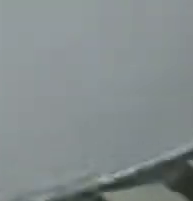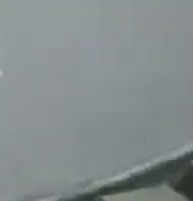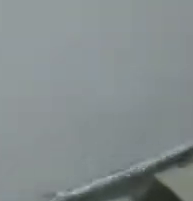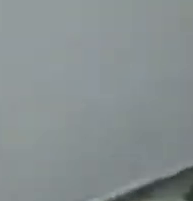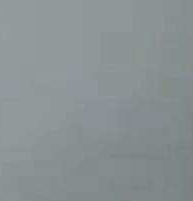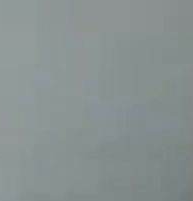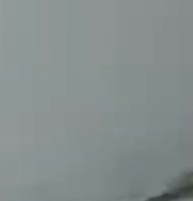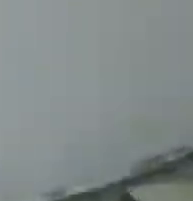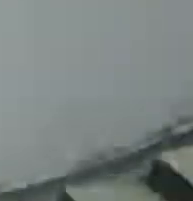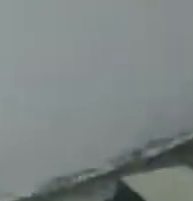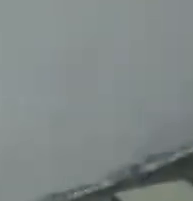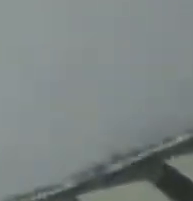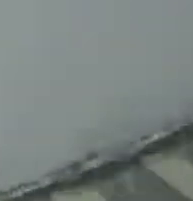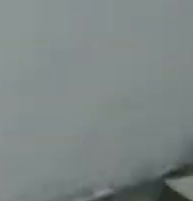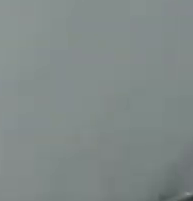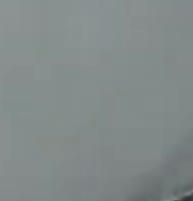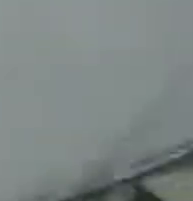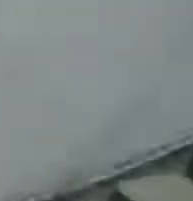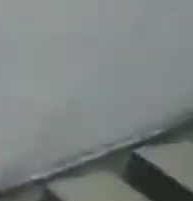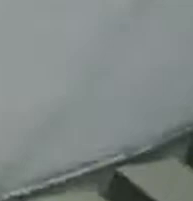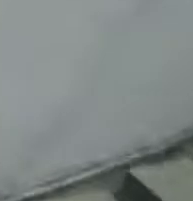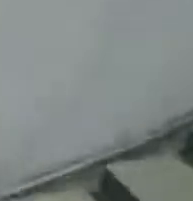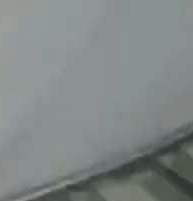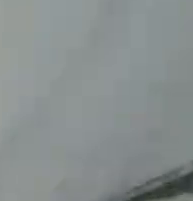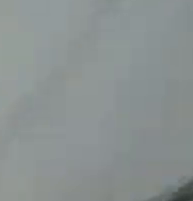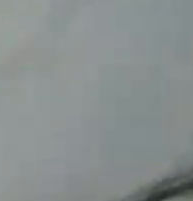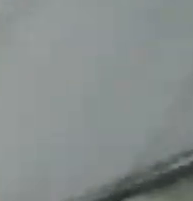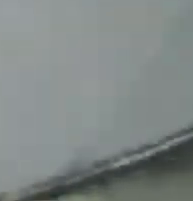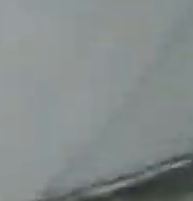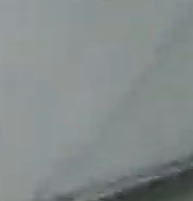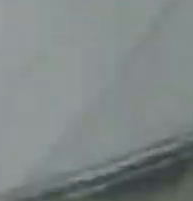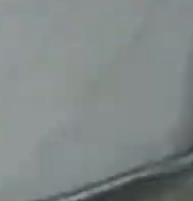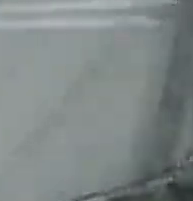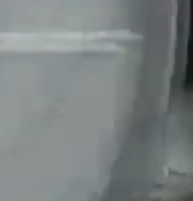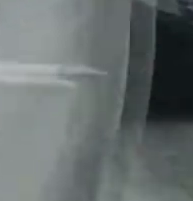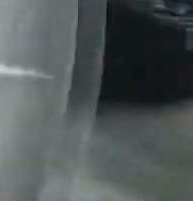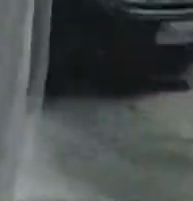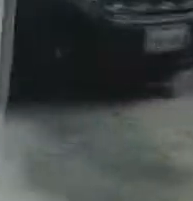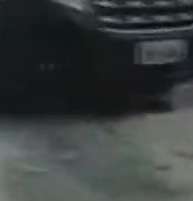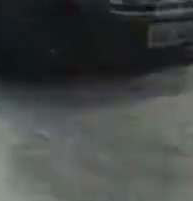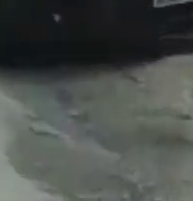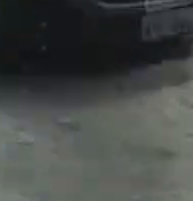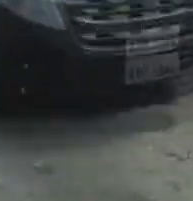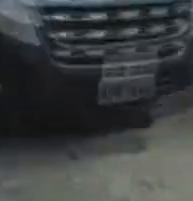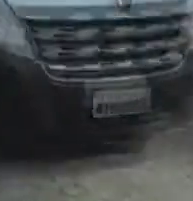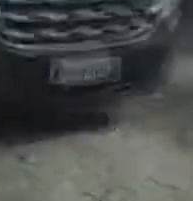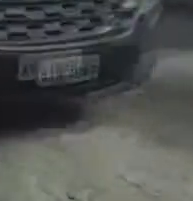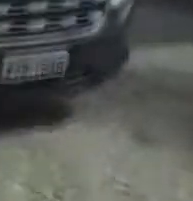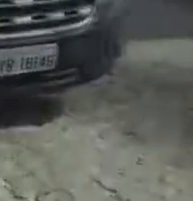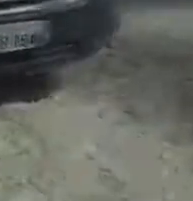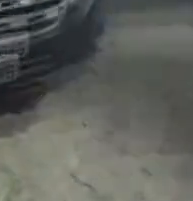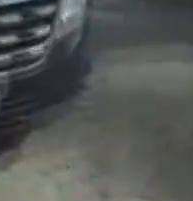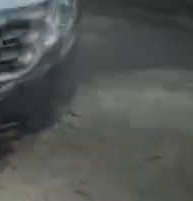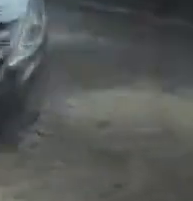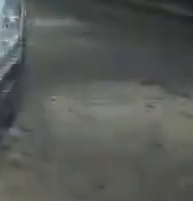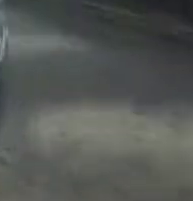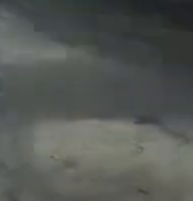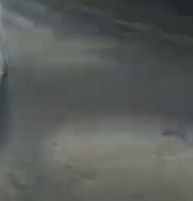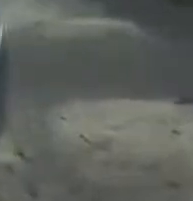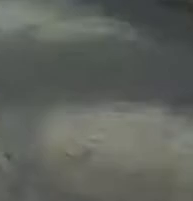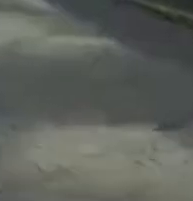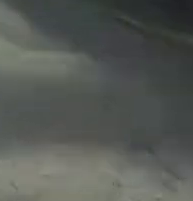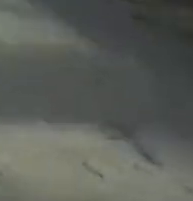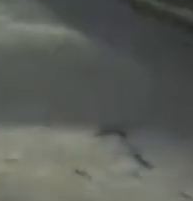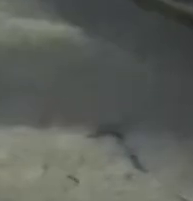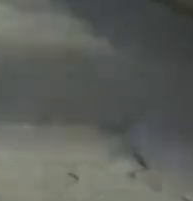os deputados aprovaram, derrubamos o veto. Foi uma luta danada. Já valeu. Luquinhas tá aí, ó. Vambora,